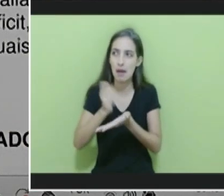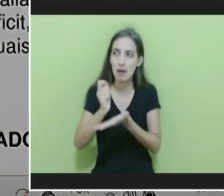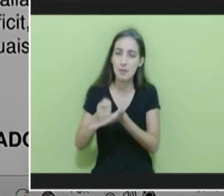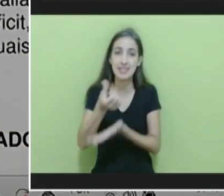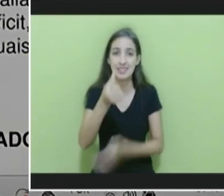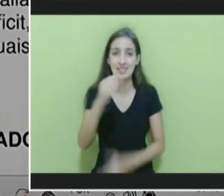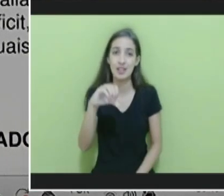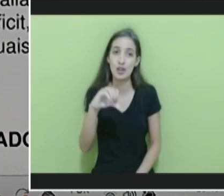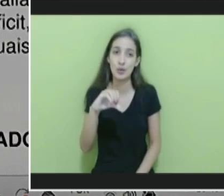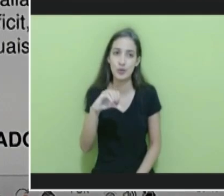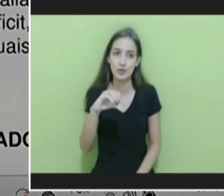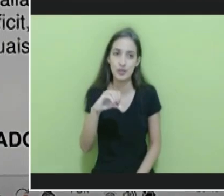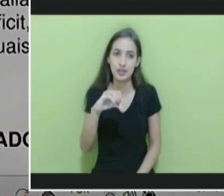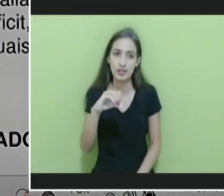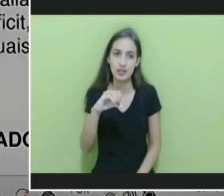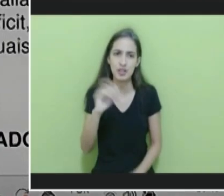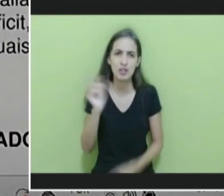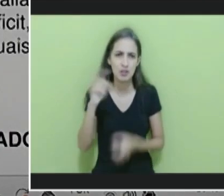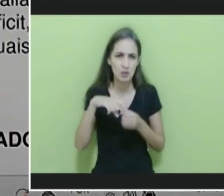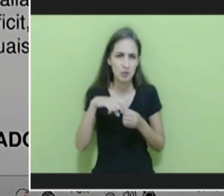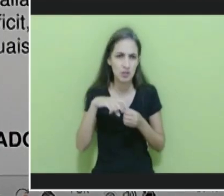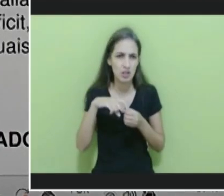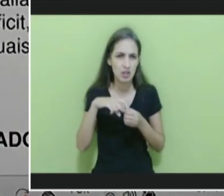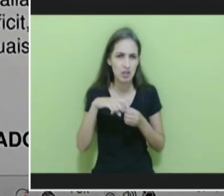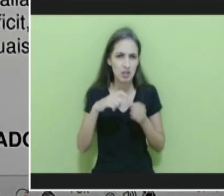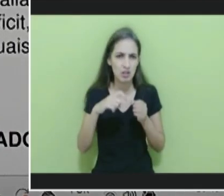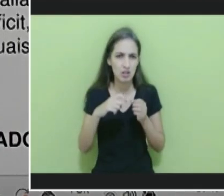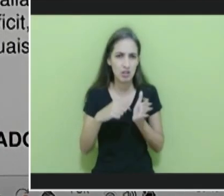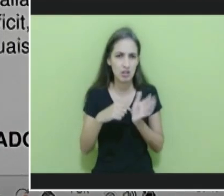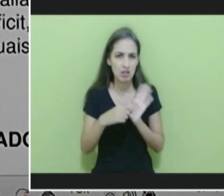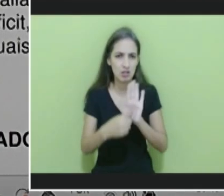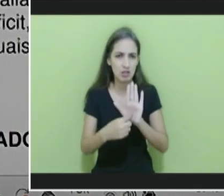lá no início, acho que está em 68 milhões, quase 69.